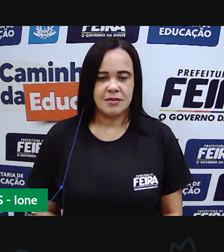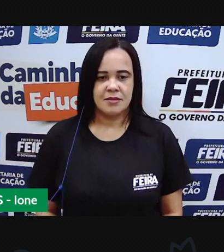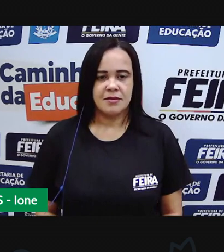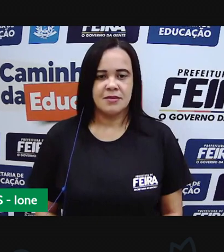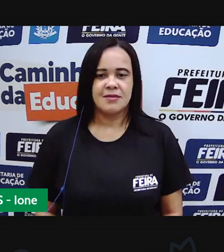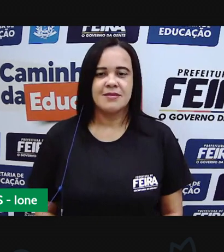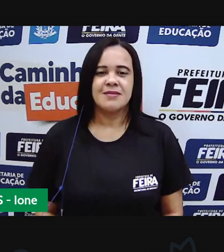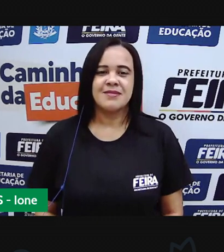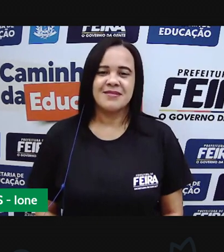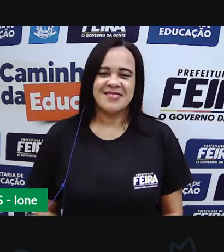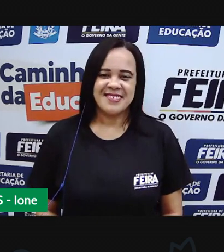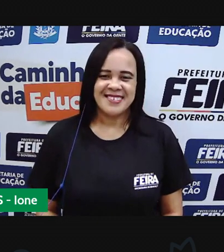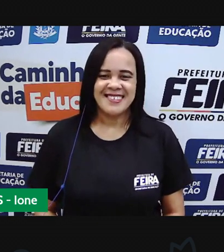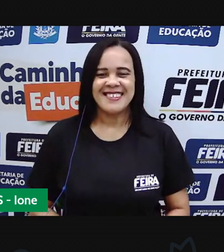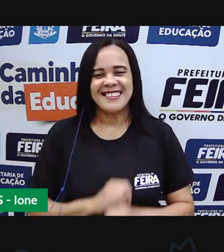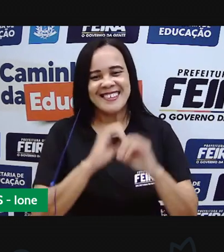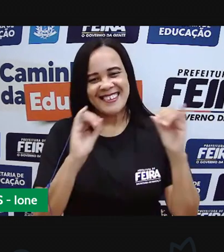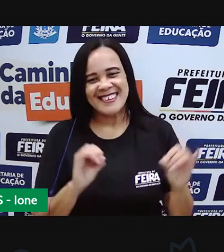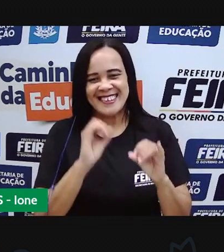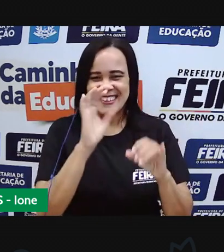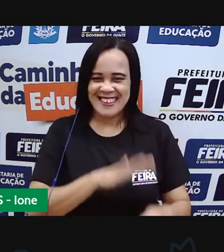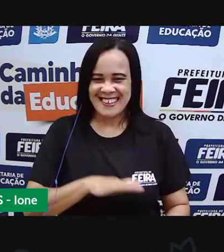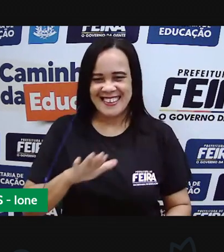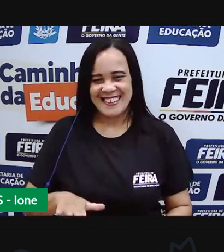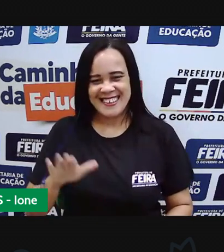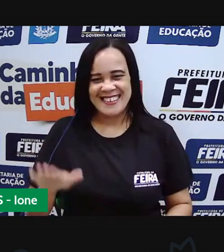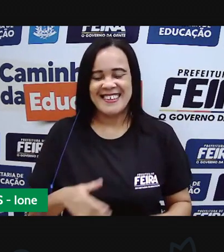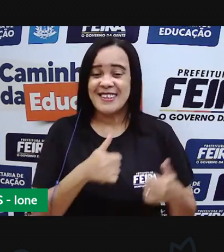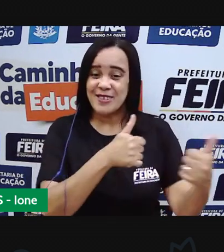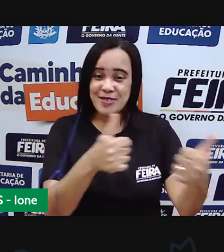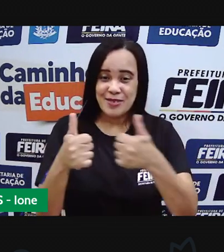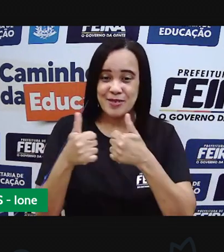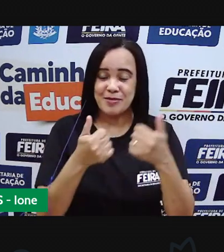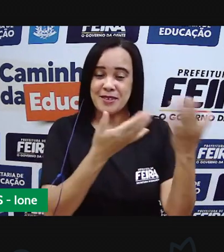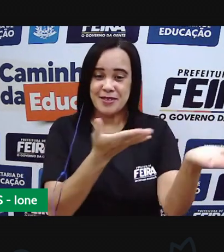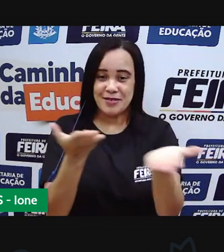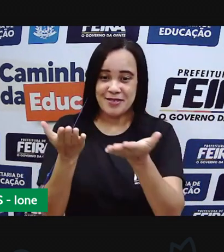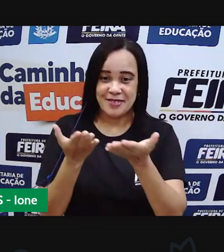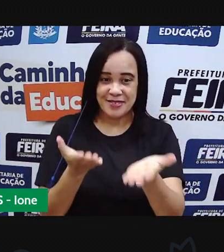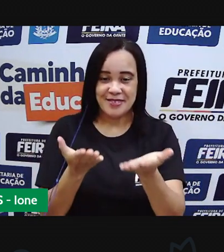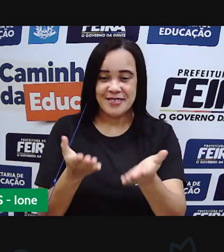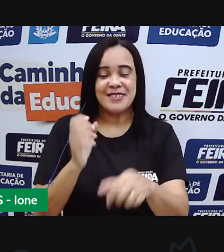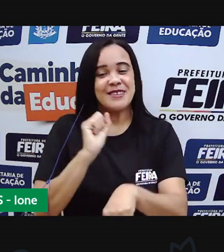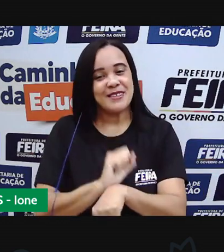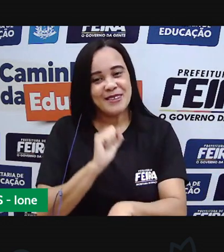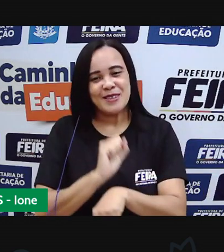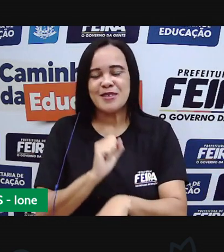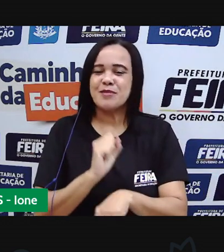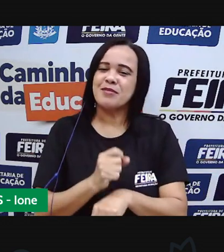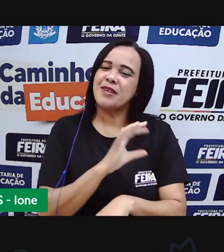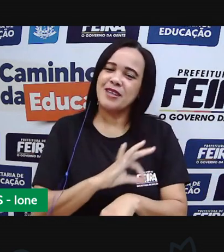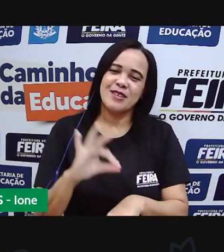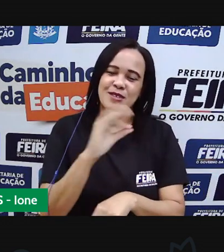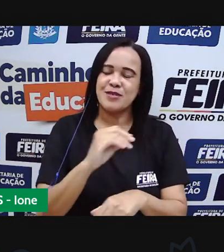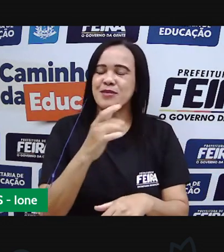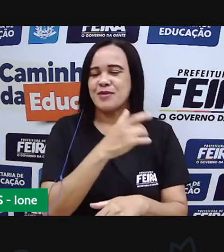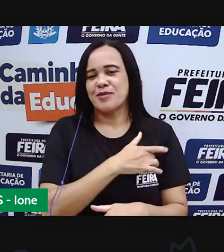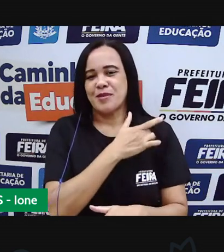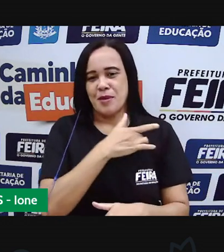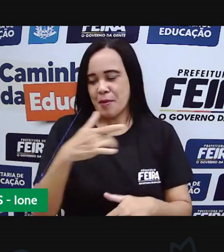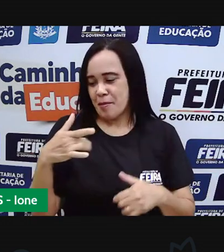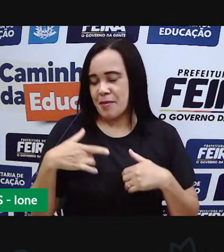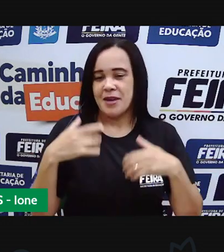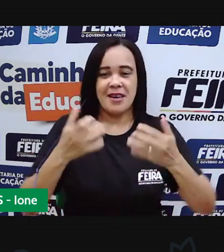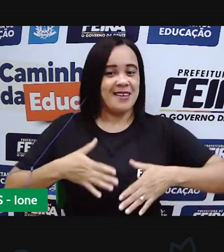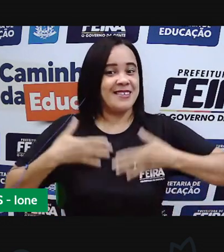1, 2, 3. Olá, crianças! Tudo bem com vocês? Espero que estejam muito bem e